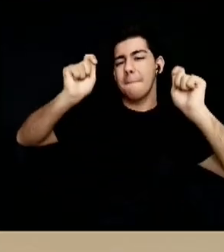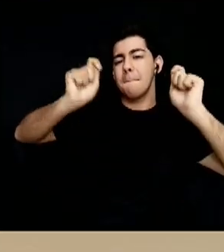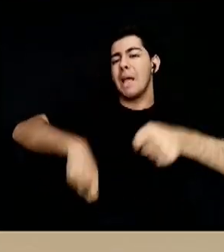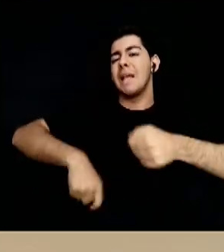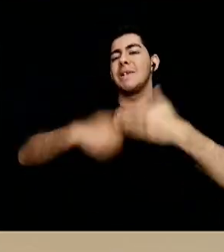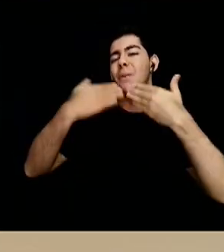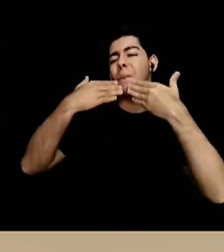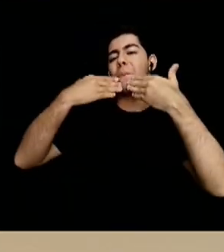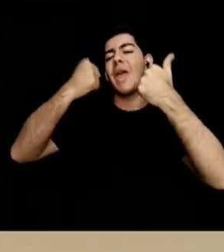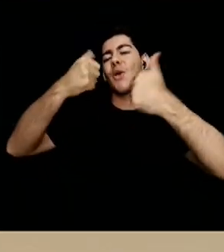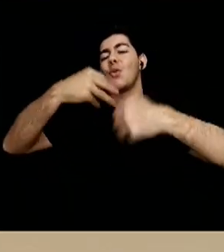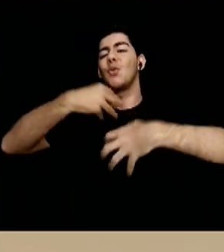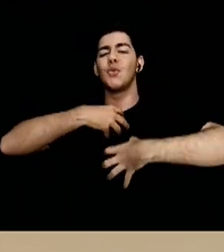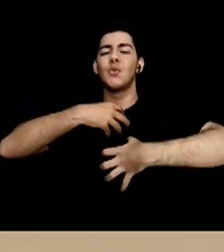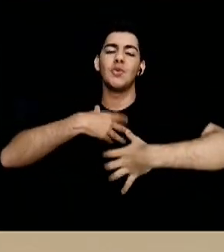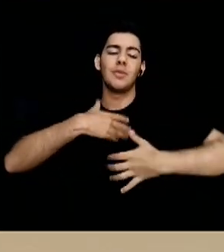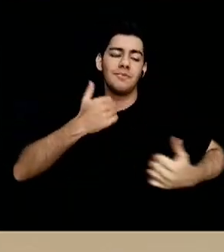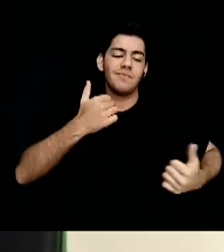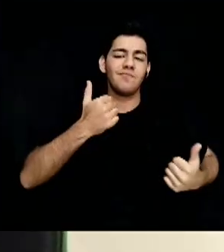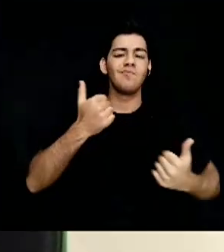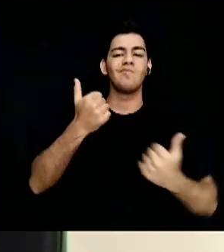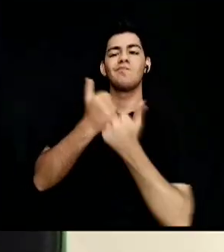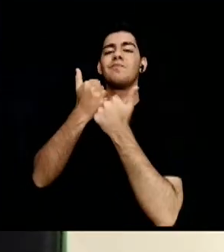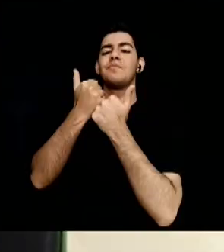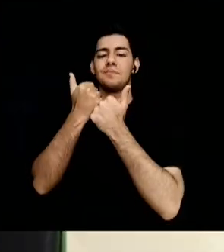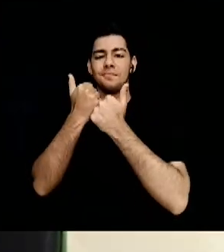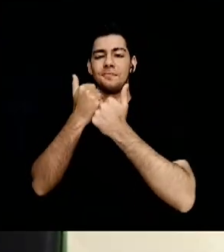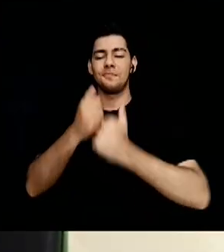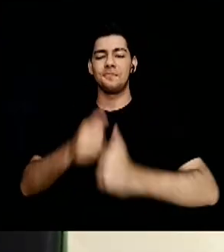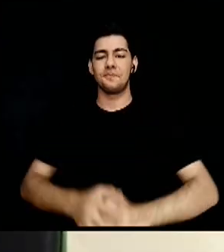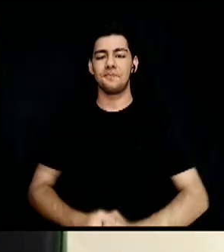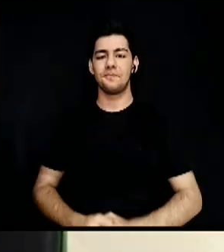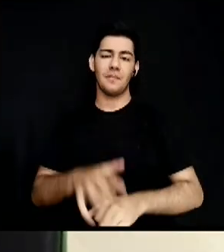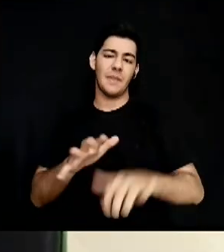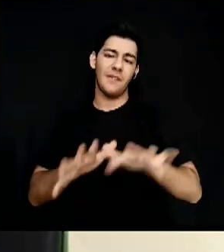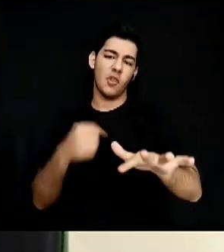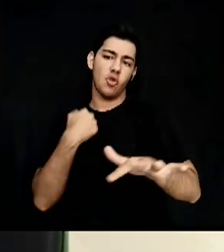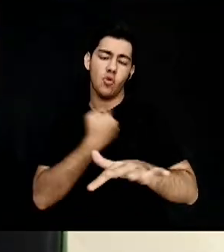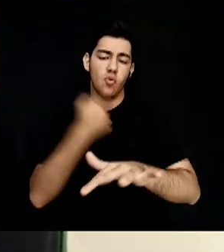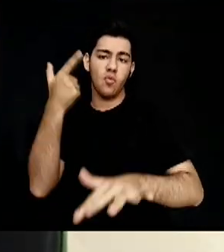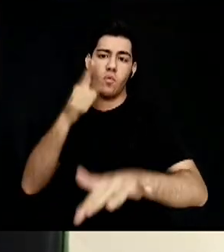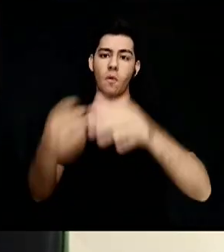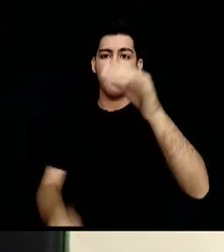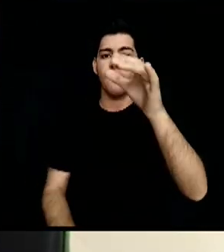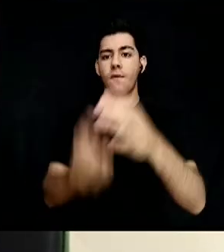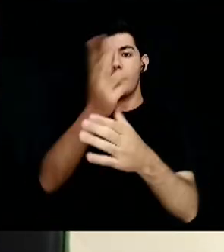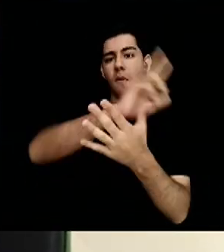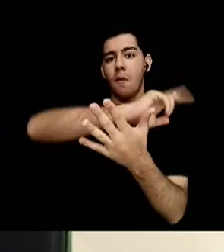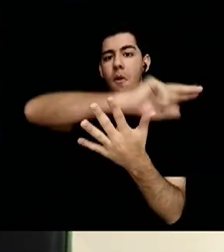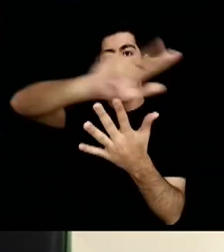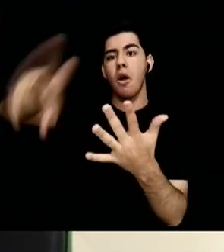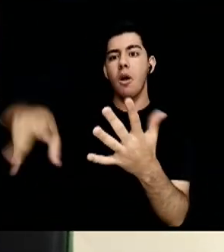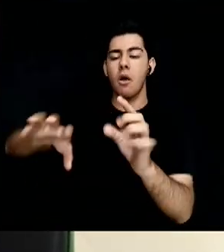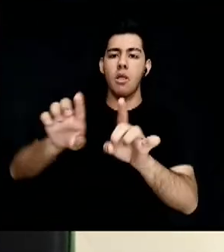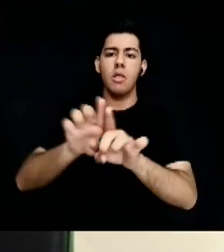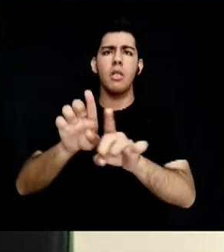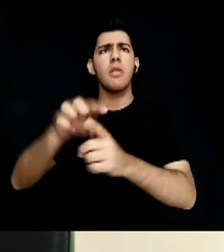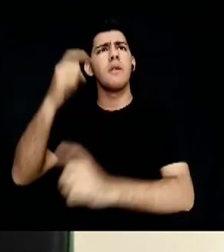ajudar, né? E aí, às vezes, a gente cria coisas muito interessantes achando que não tá tão bem